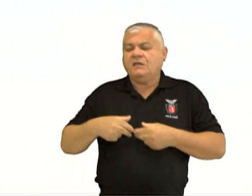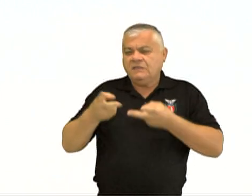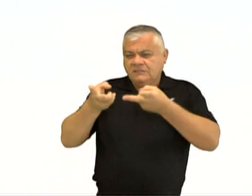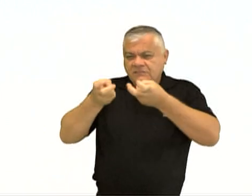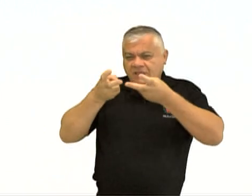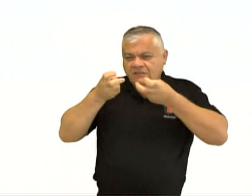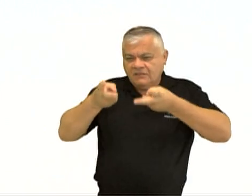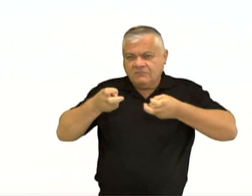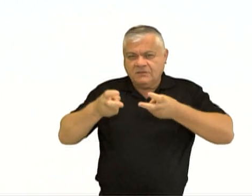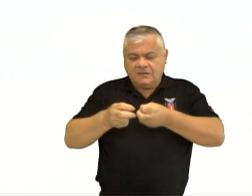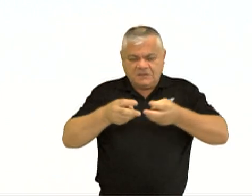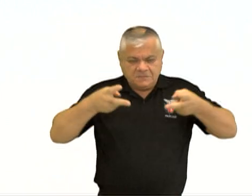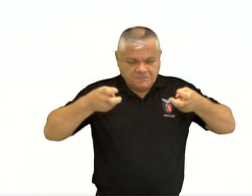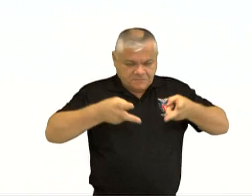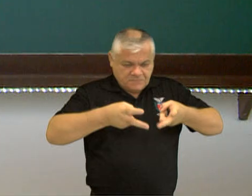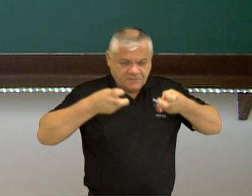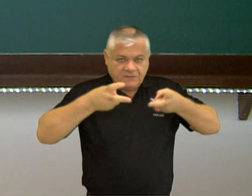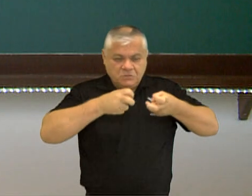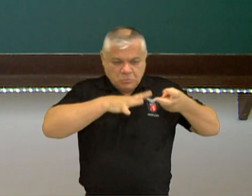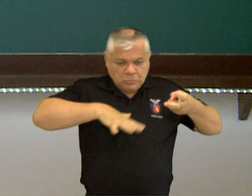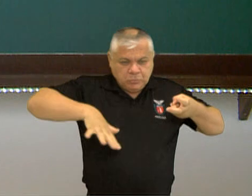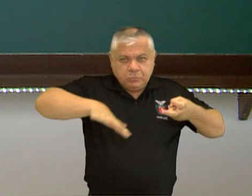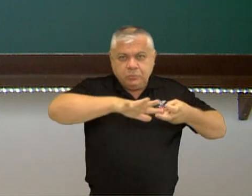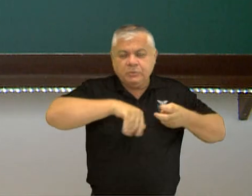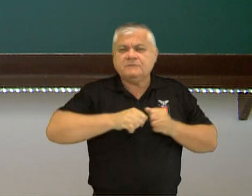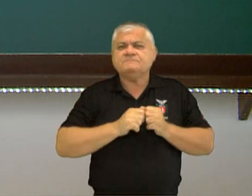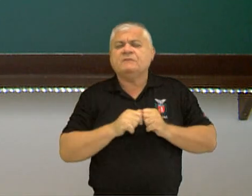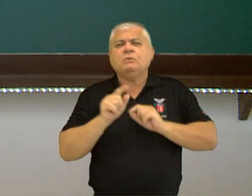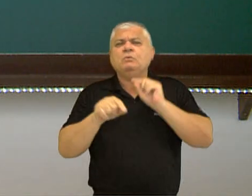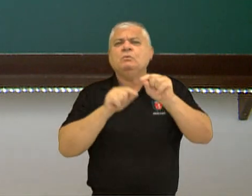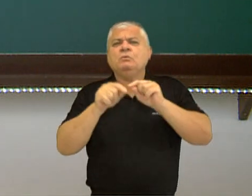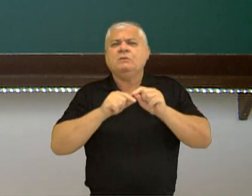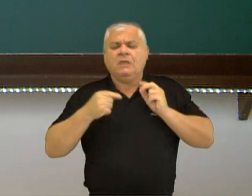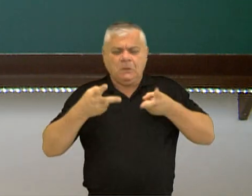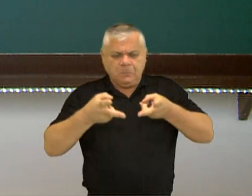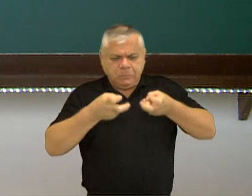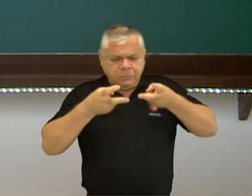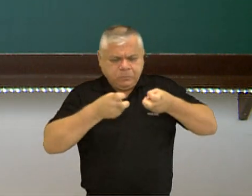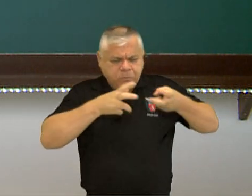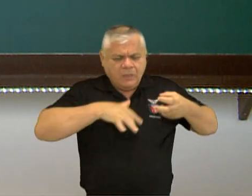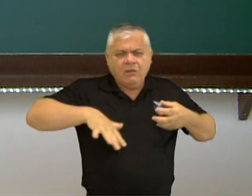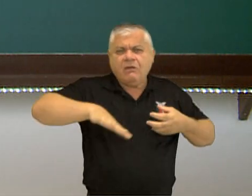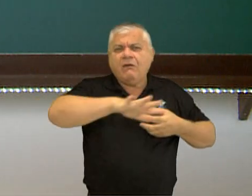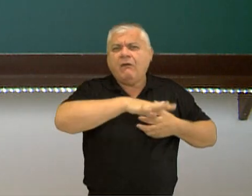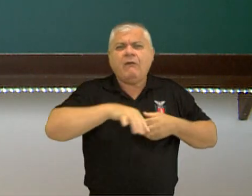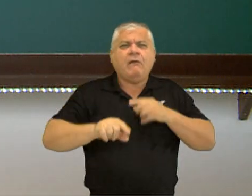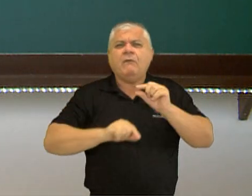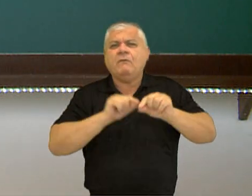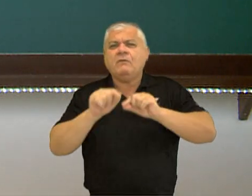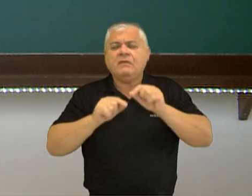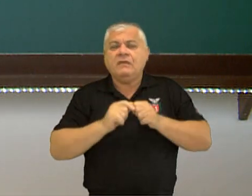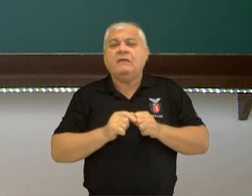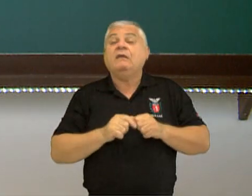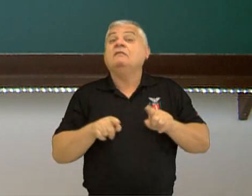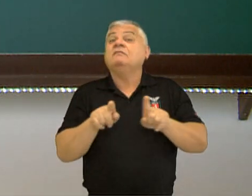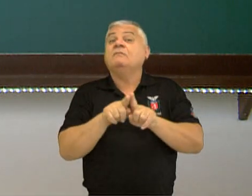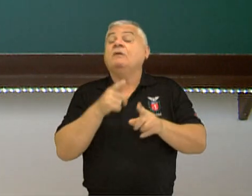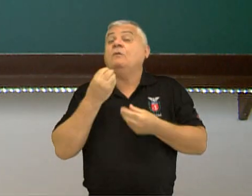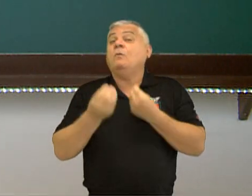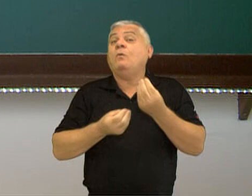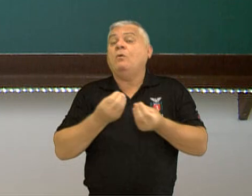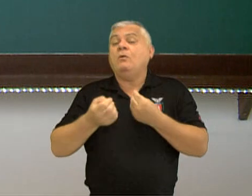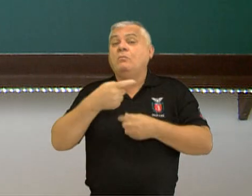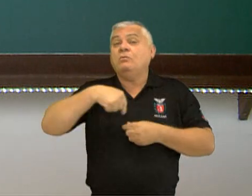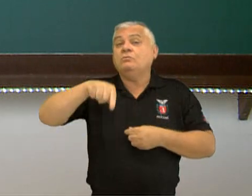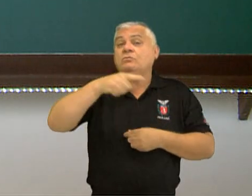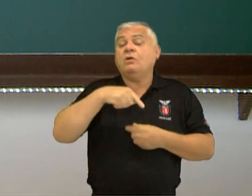sua aplicabilidade. Nós vamos falar um pouquinho sobre sensoriamento remoto e mais ainda, nós vamos tratar de que maneira nós